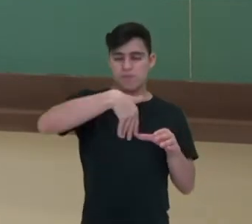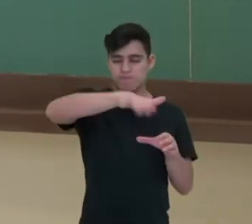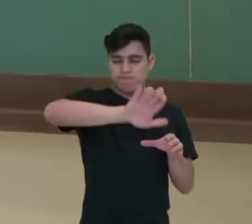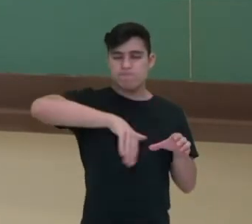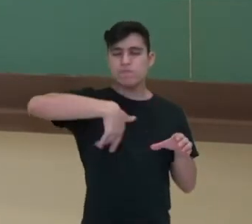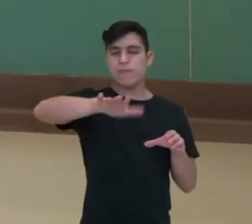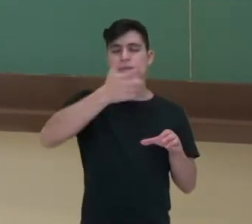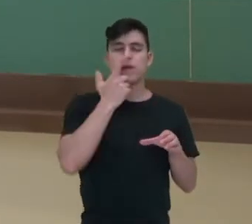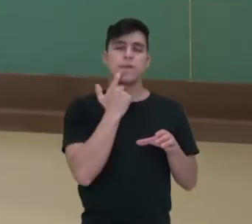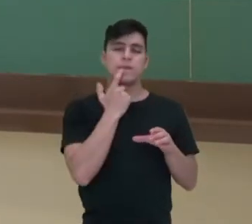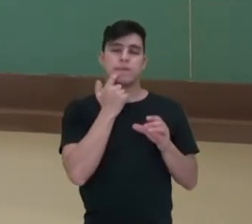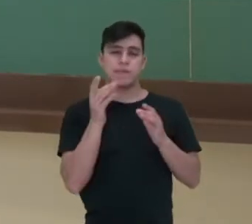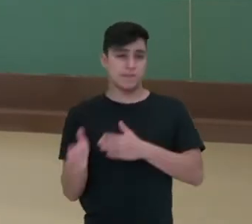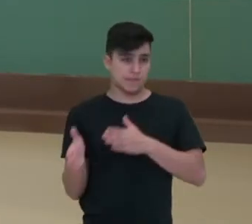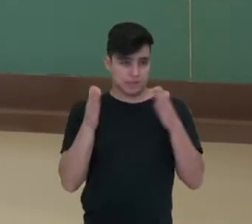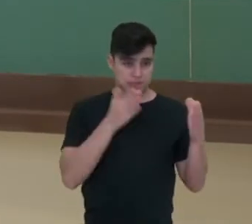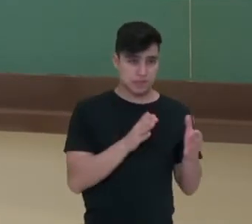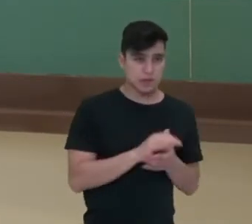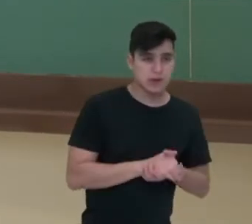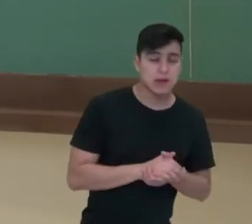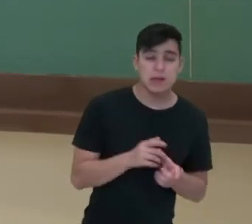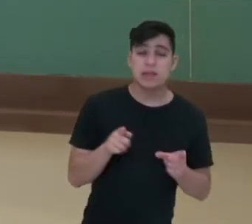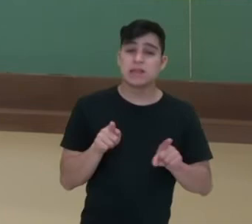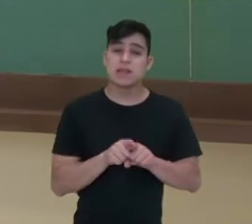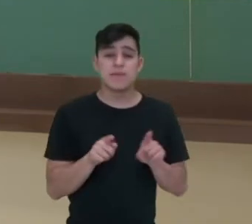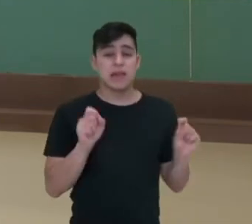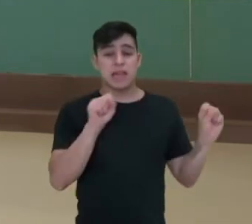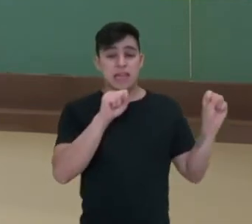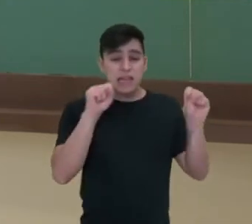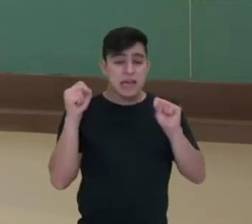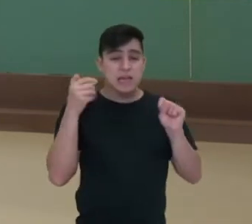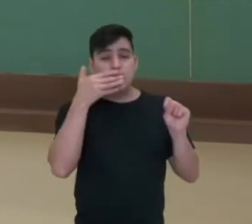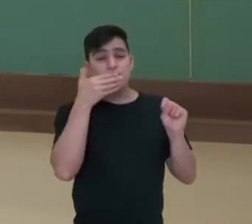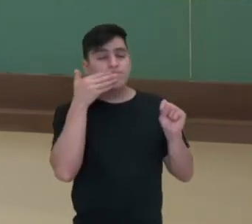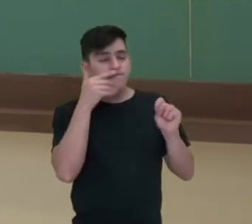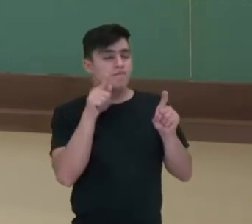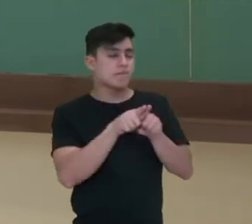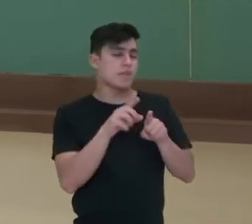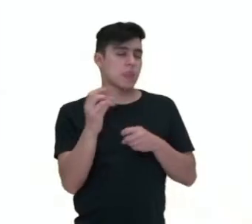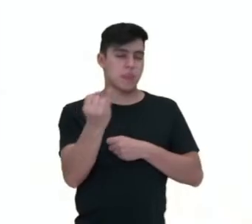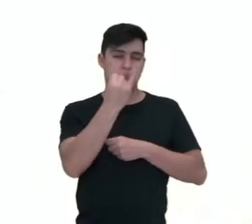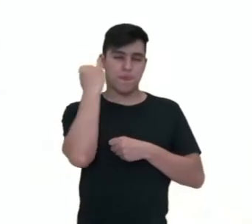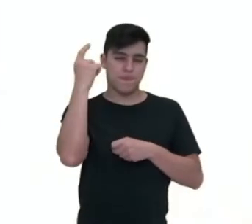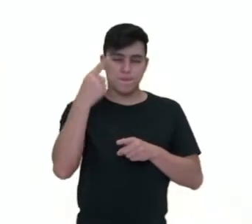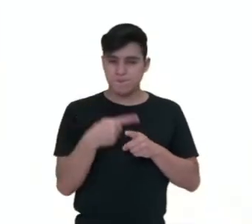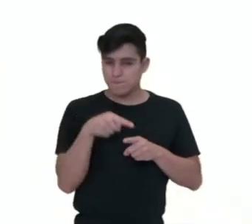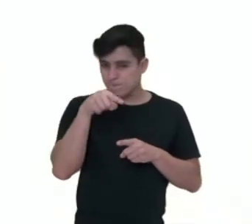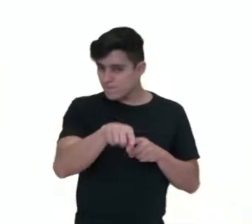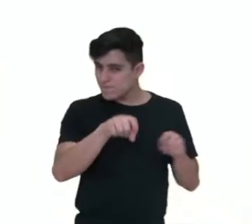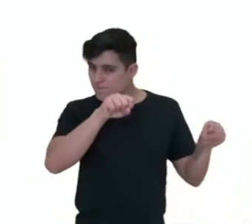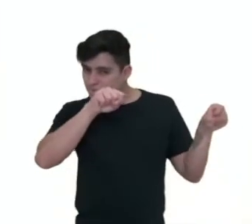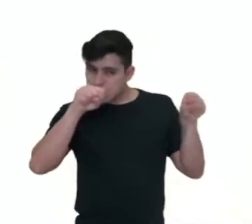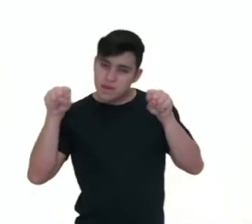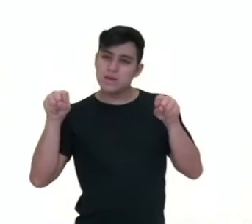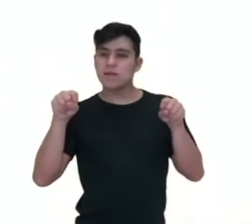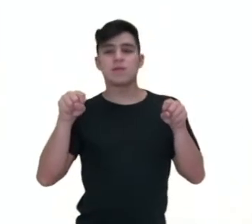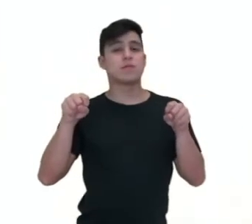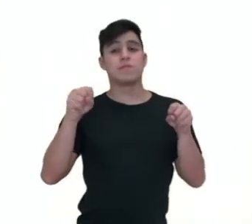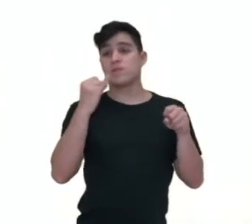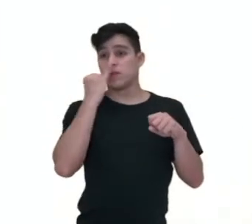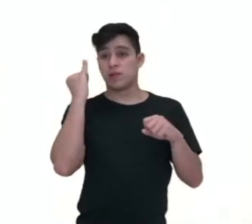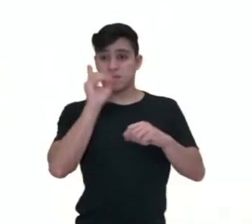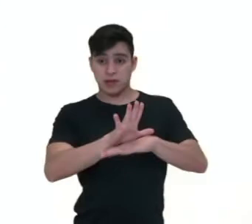pigmentos. Mas também a cana-de-açúcar desempenhou um papel fundamental, pois ela foi fundamental para a ocupação